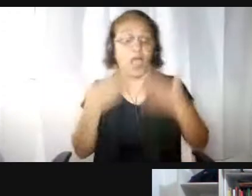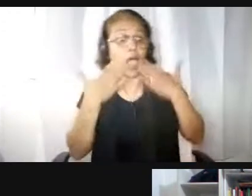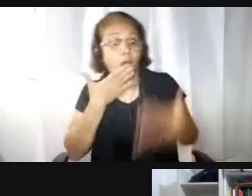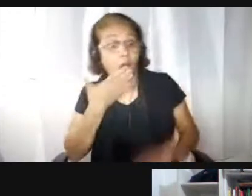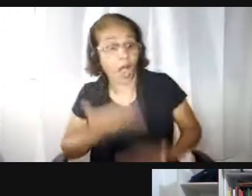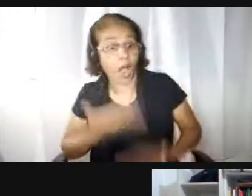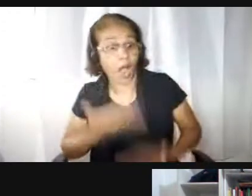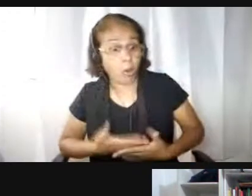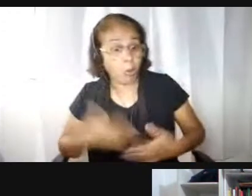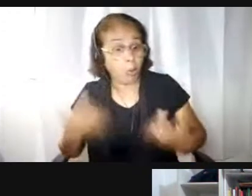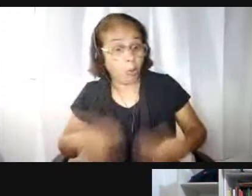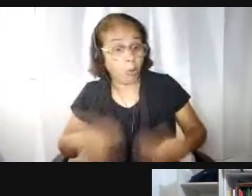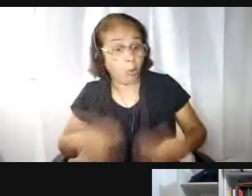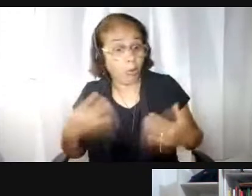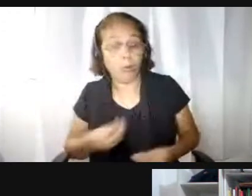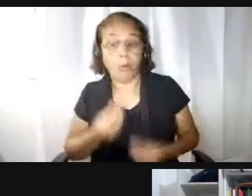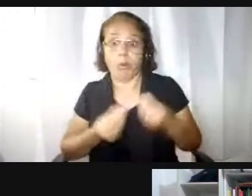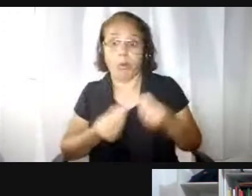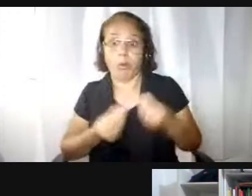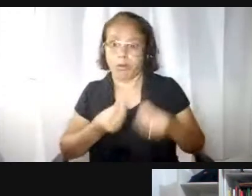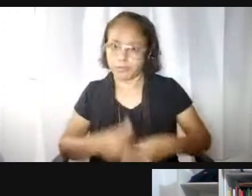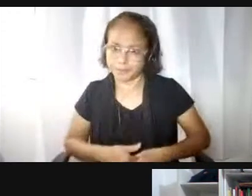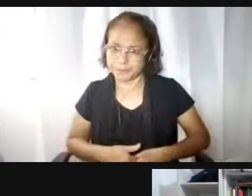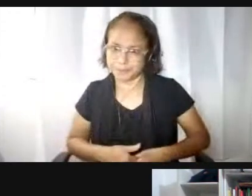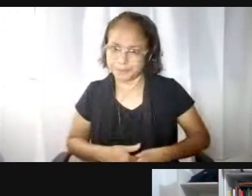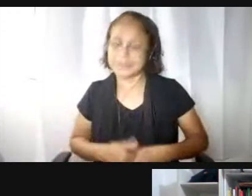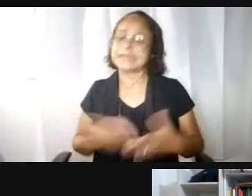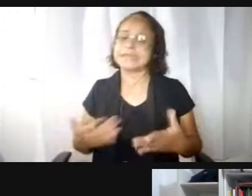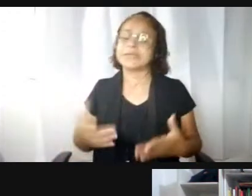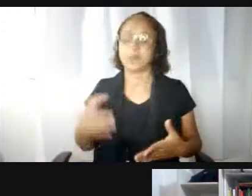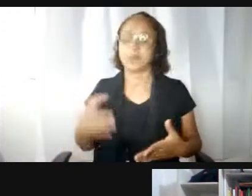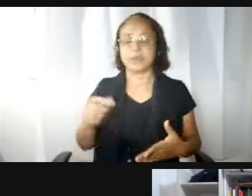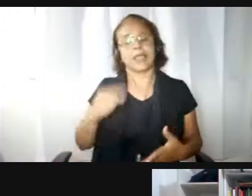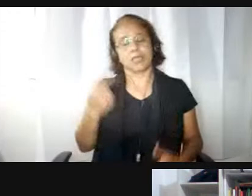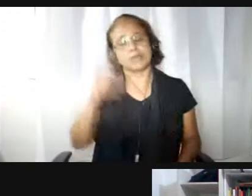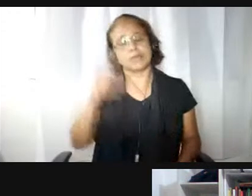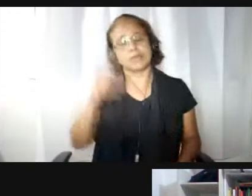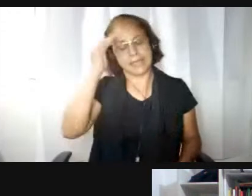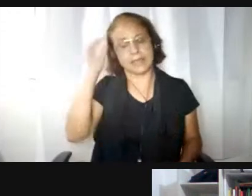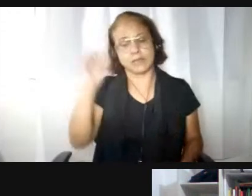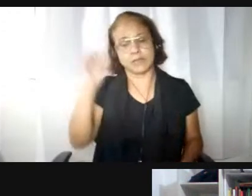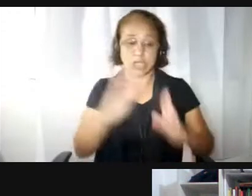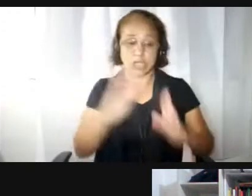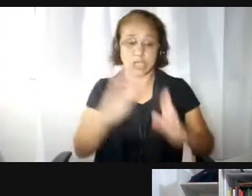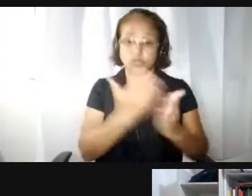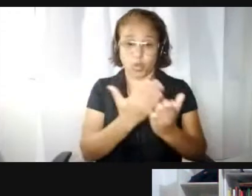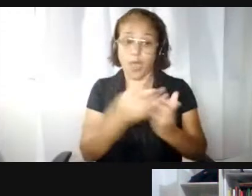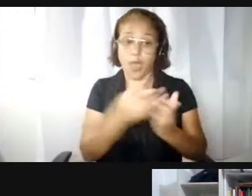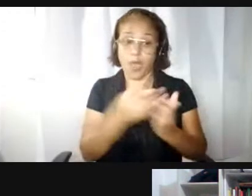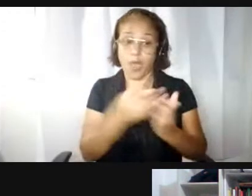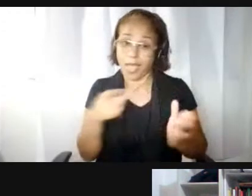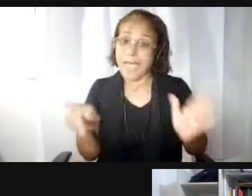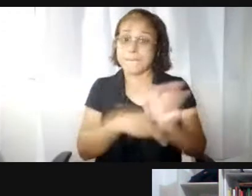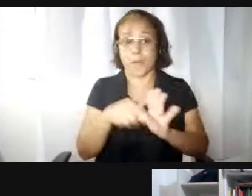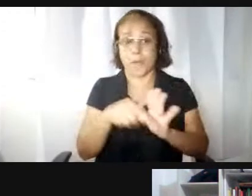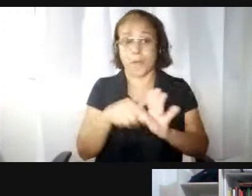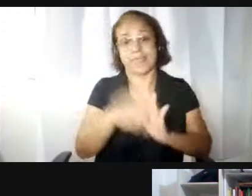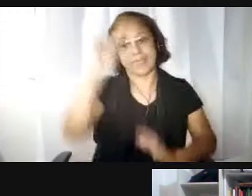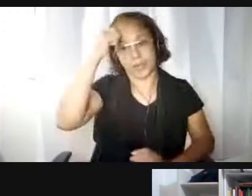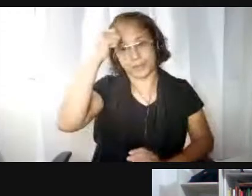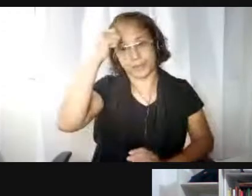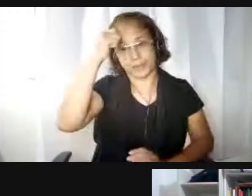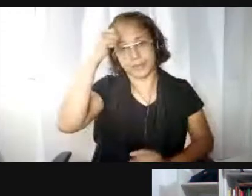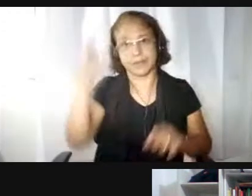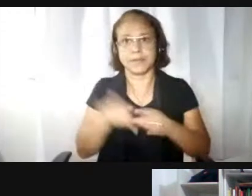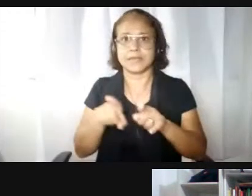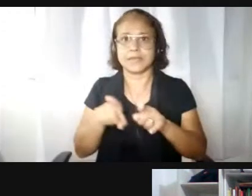que a gente poderia dizer que seriam só para negros. Tem gente que pesquisa a escola da Frente Negra Brasileira, né, a escola criada por